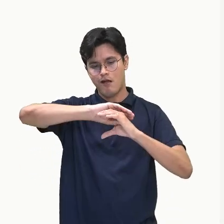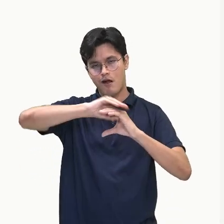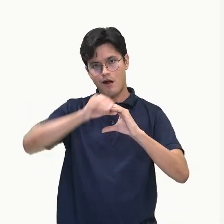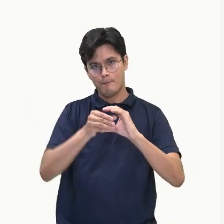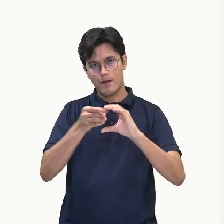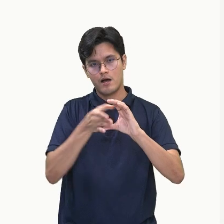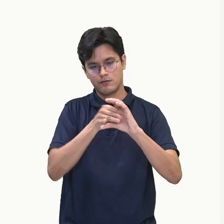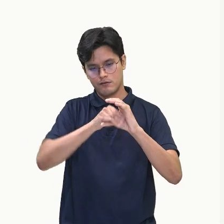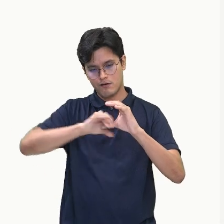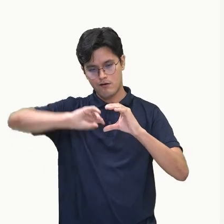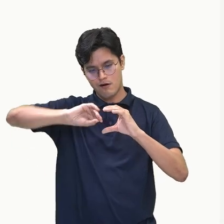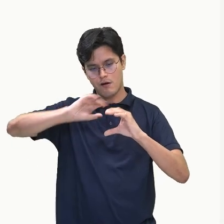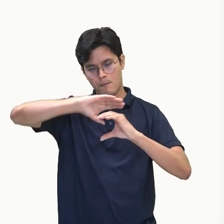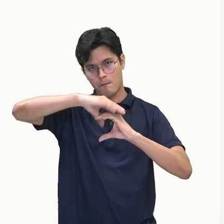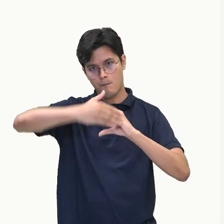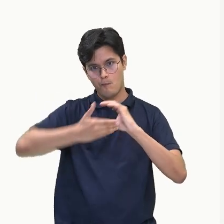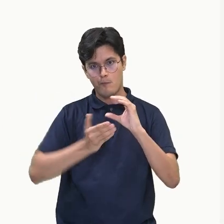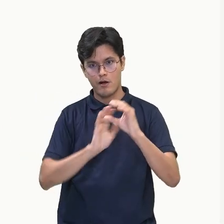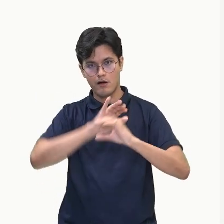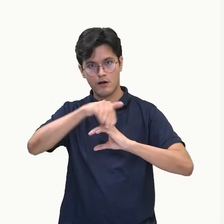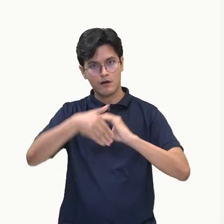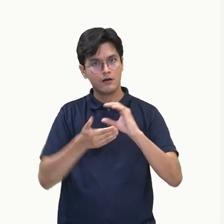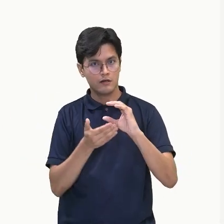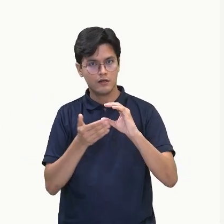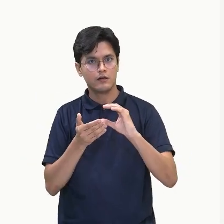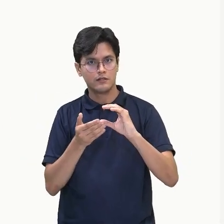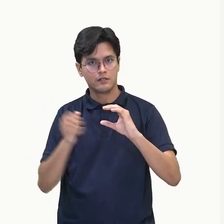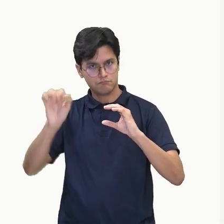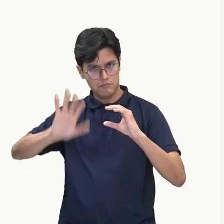a célula, como você observa aí na